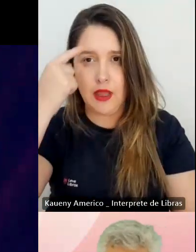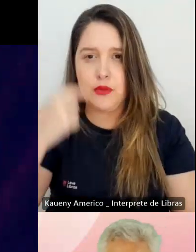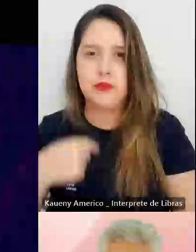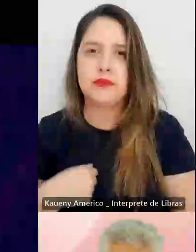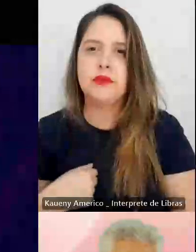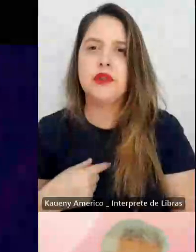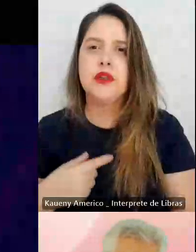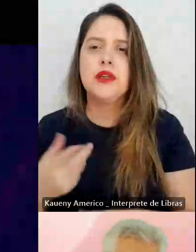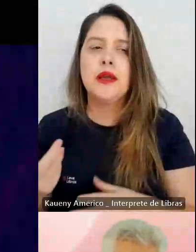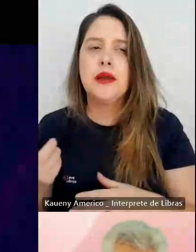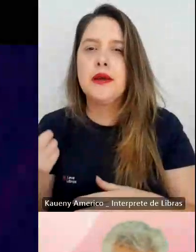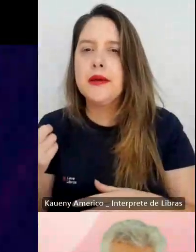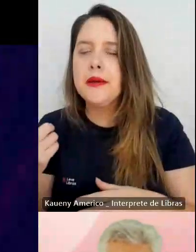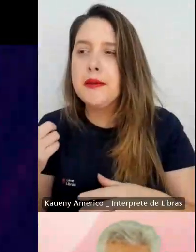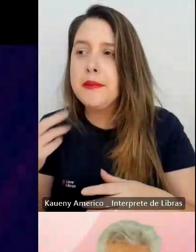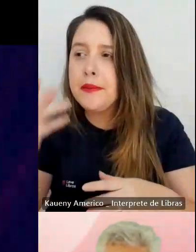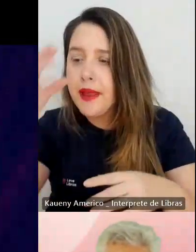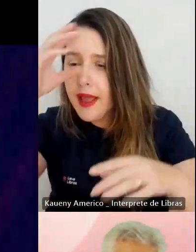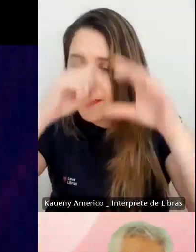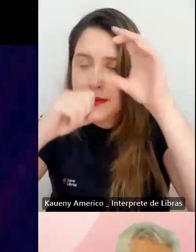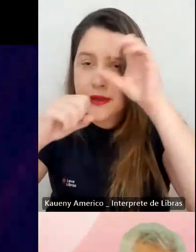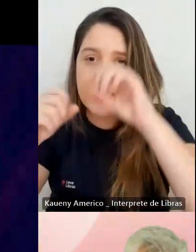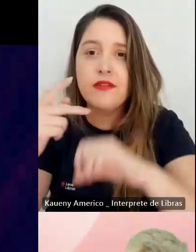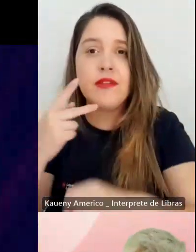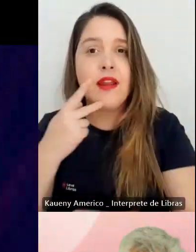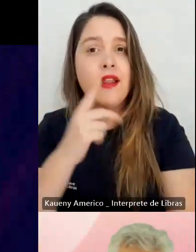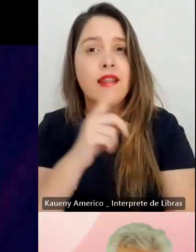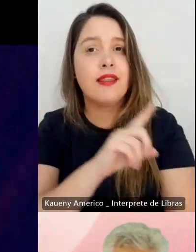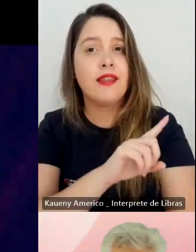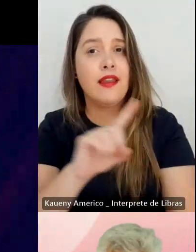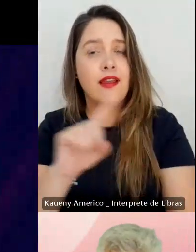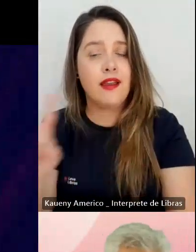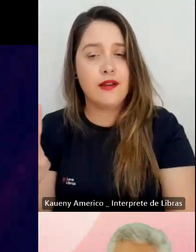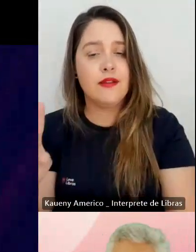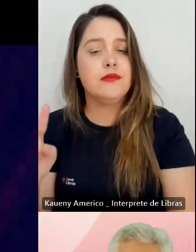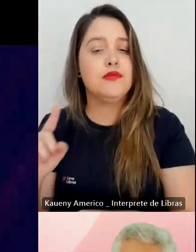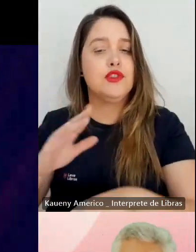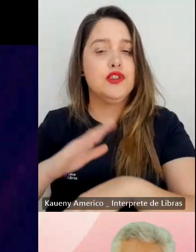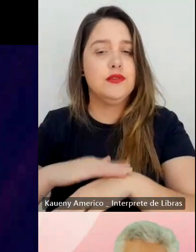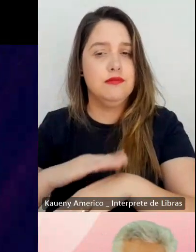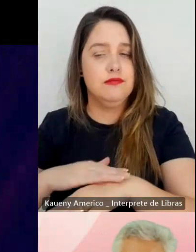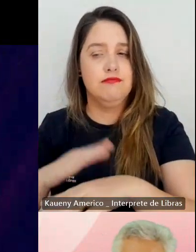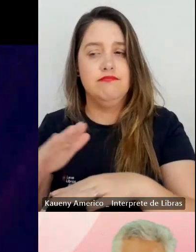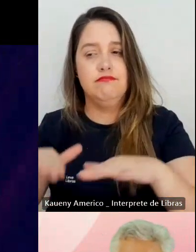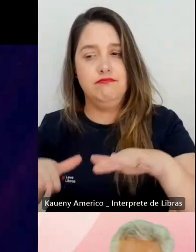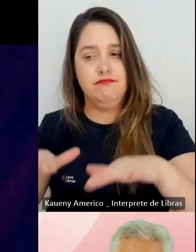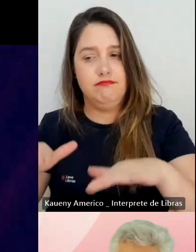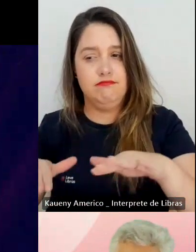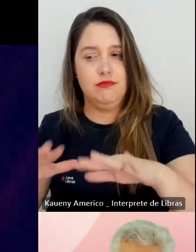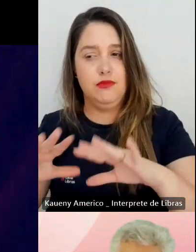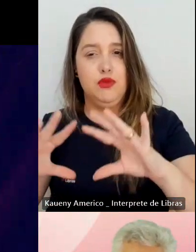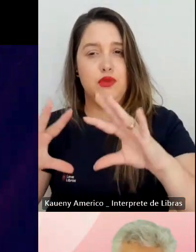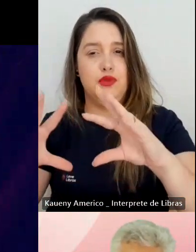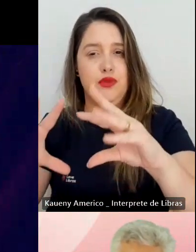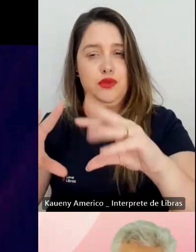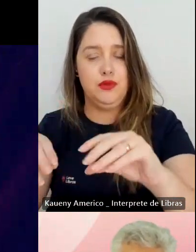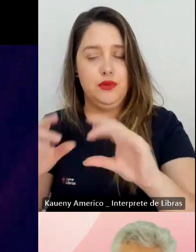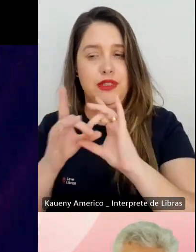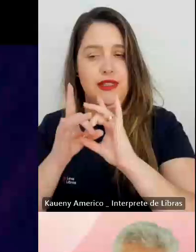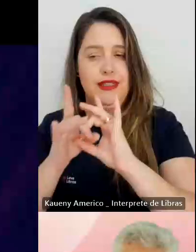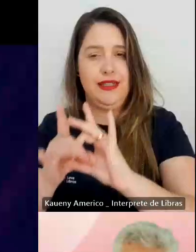conquistas, aprender a dizer não, gerenciar o tempo, vocês acabam vendo que é tudo muito interligado. Então não